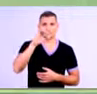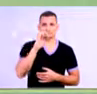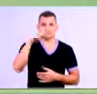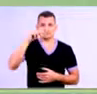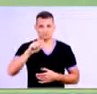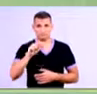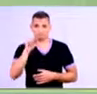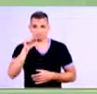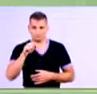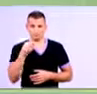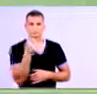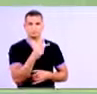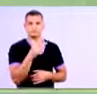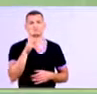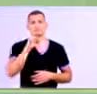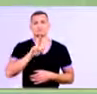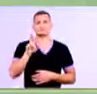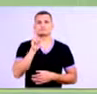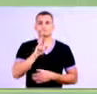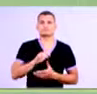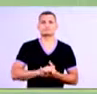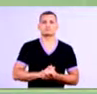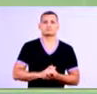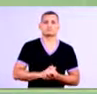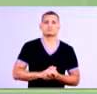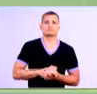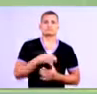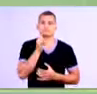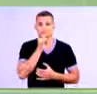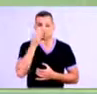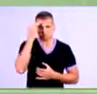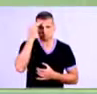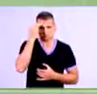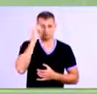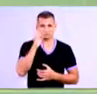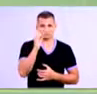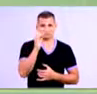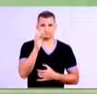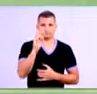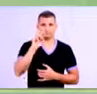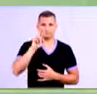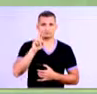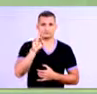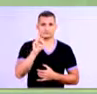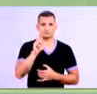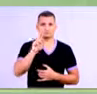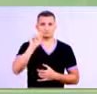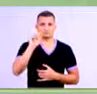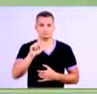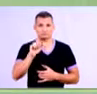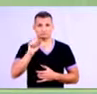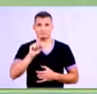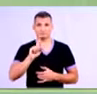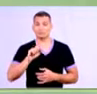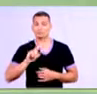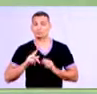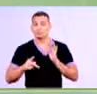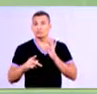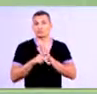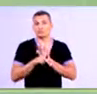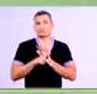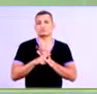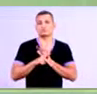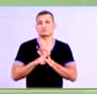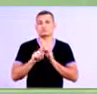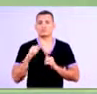usuário. E o modelo mental estrutural é o modelo o nosso modelo mental,